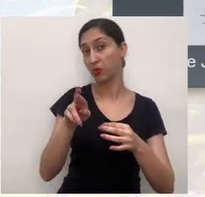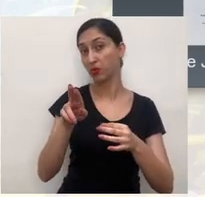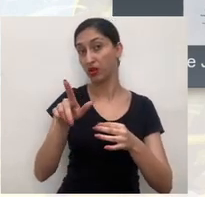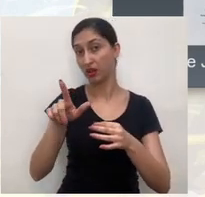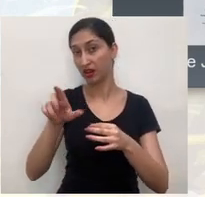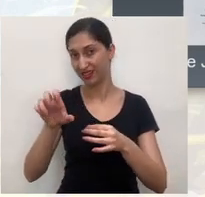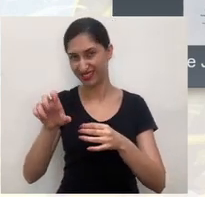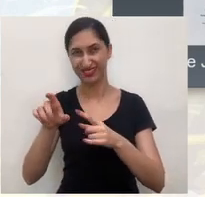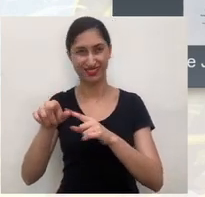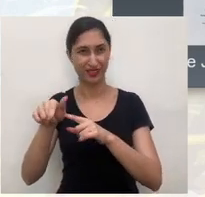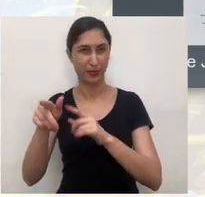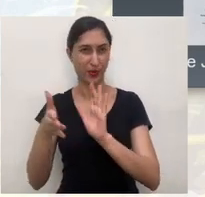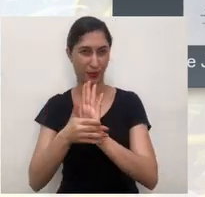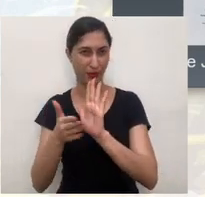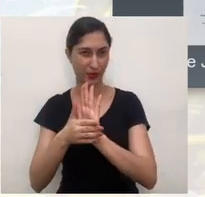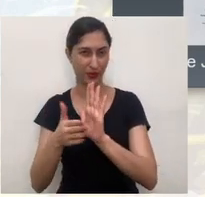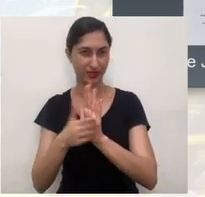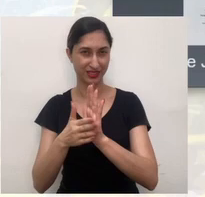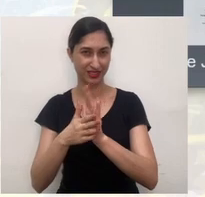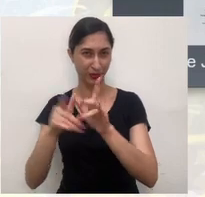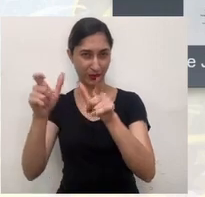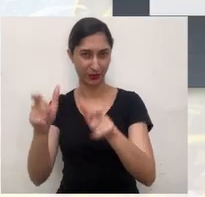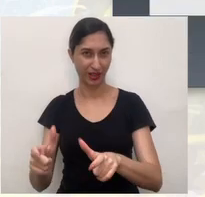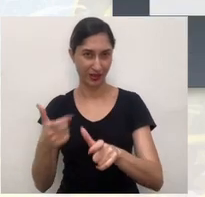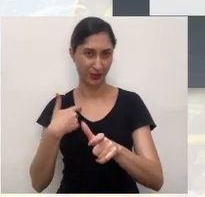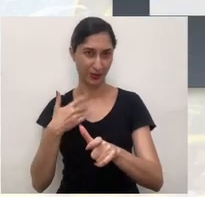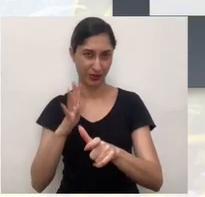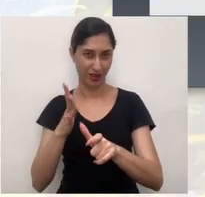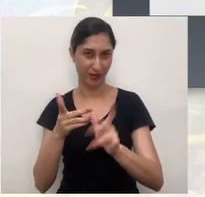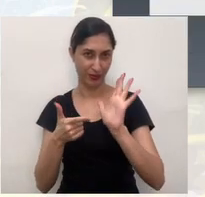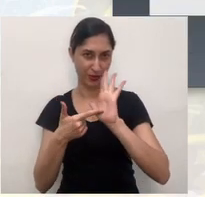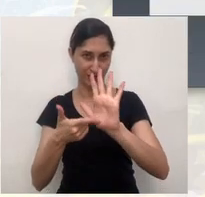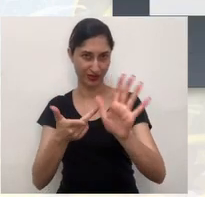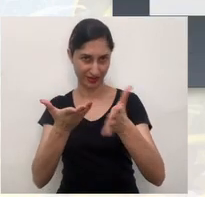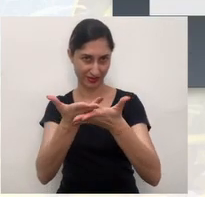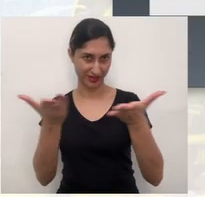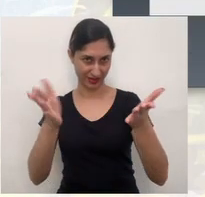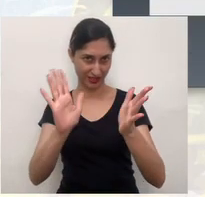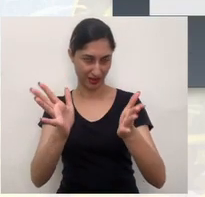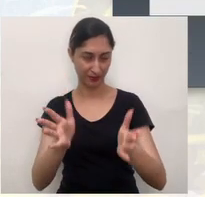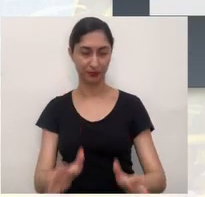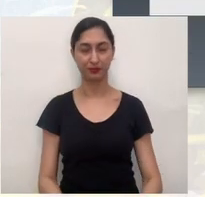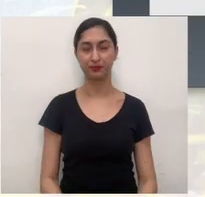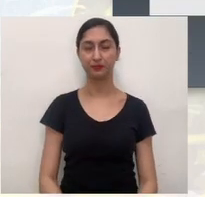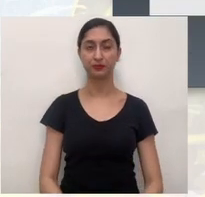eu mencionei a vocês. Bom, vamos em frente.